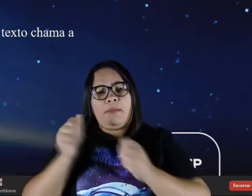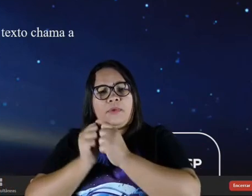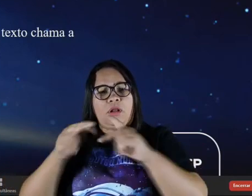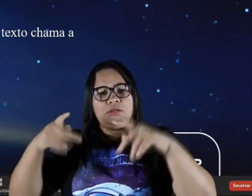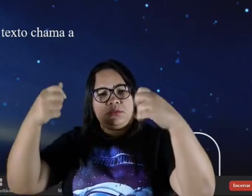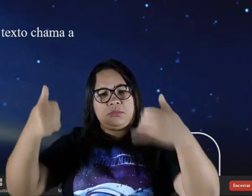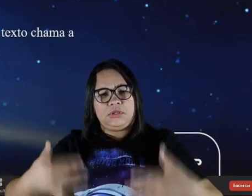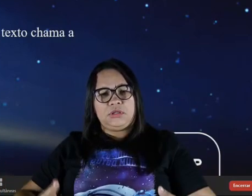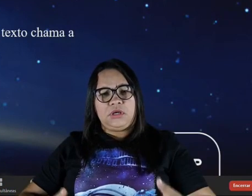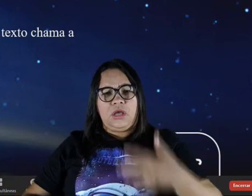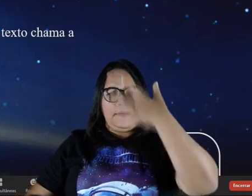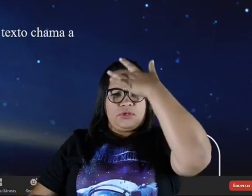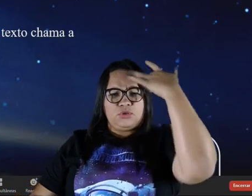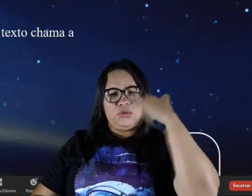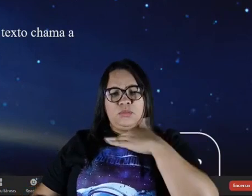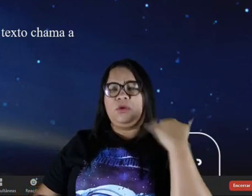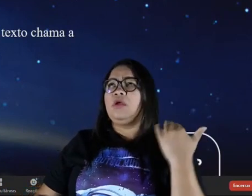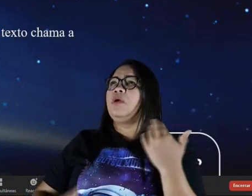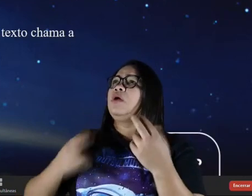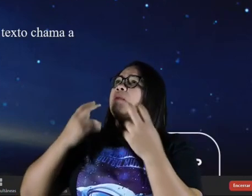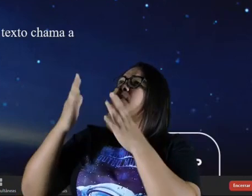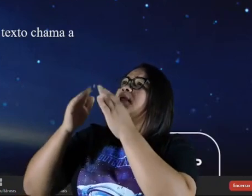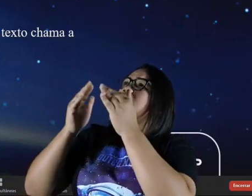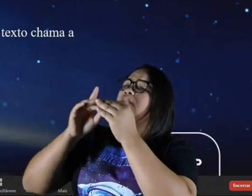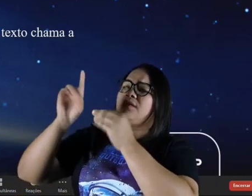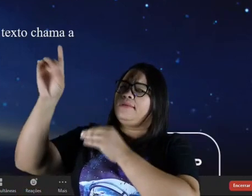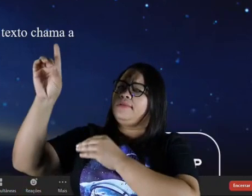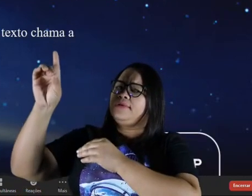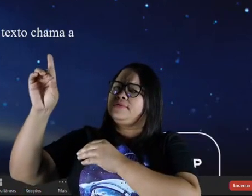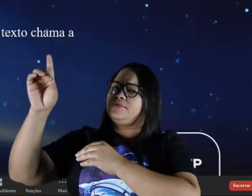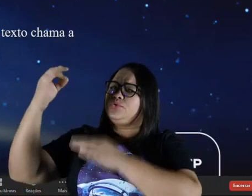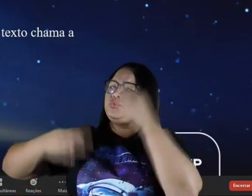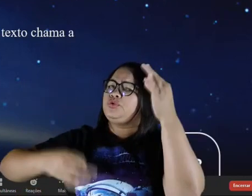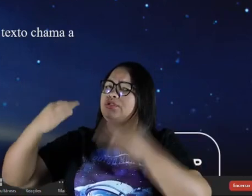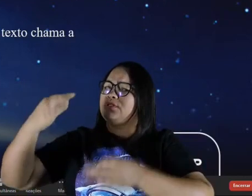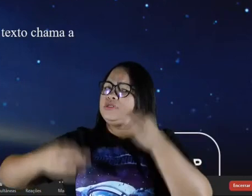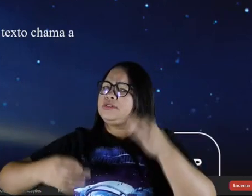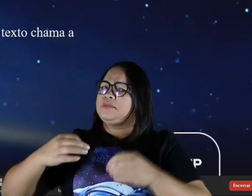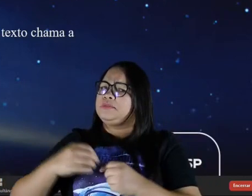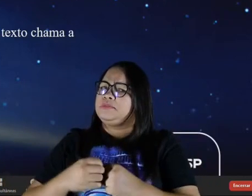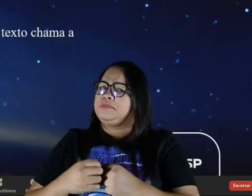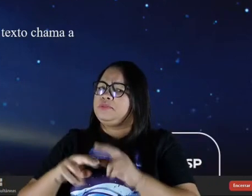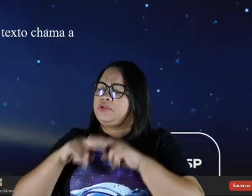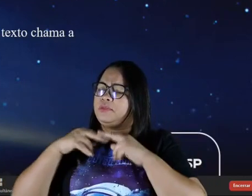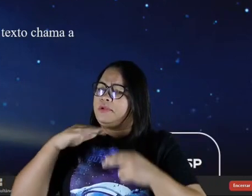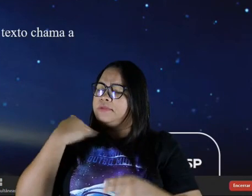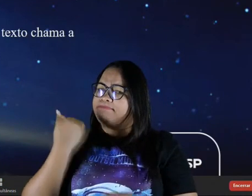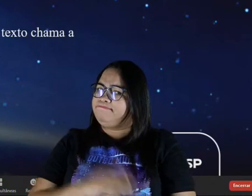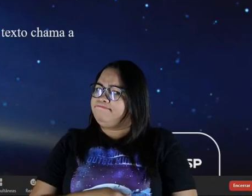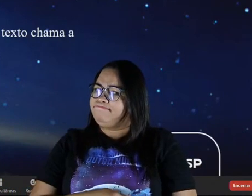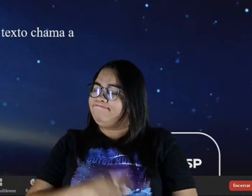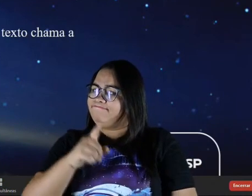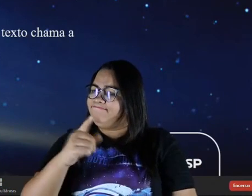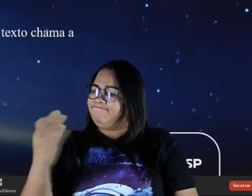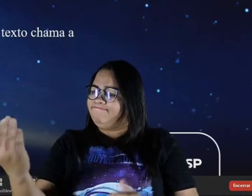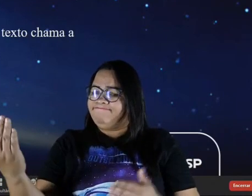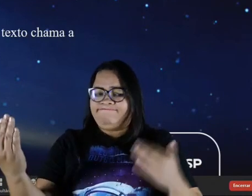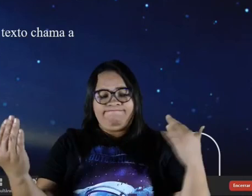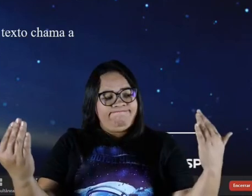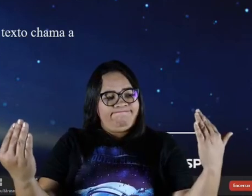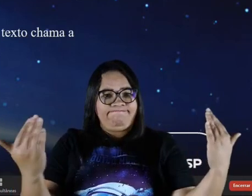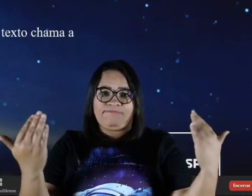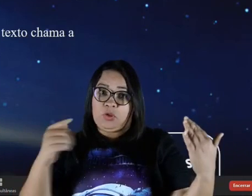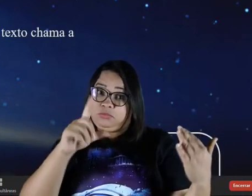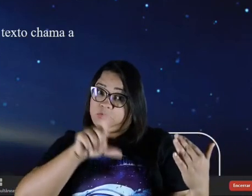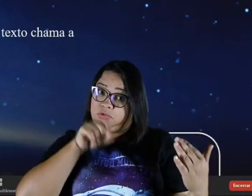céu clamando diante de Deus por vingança em relação ao sangue deles que foi derramado? Então você pode escolher